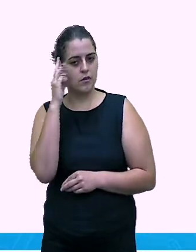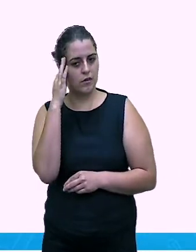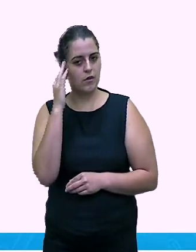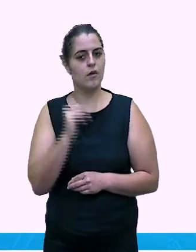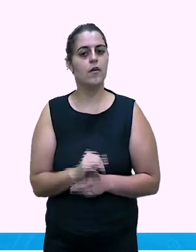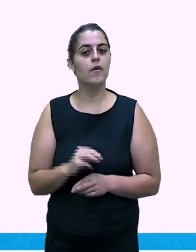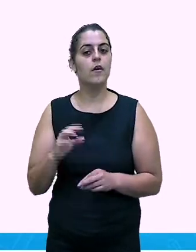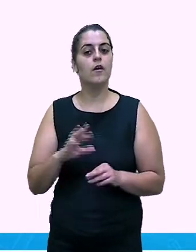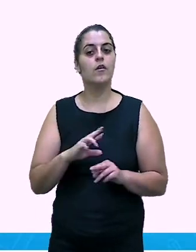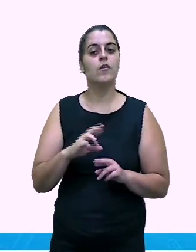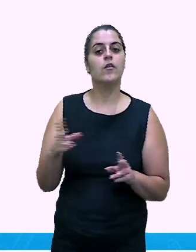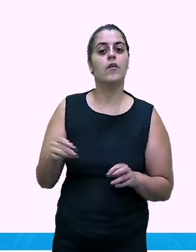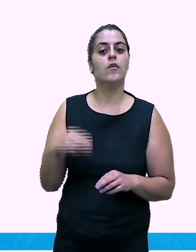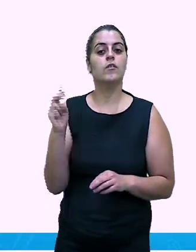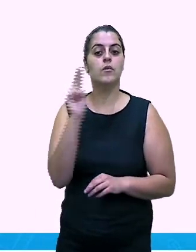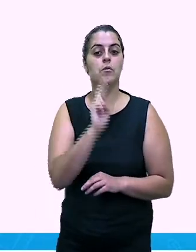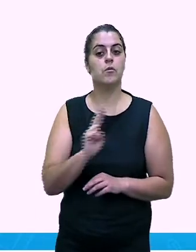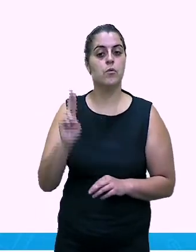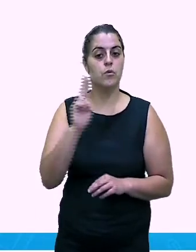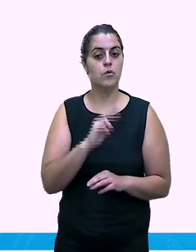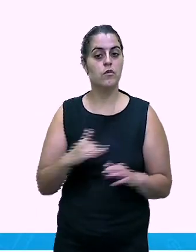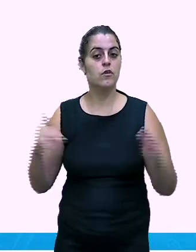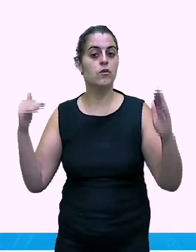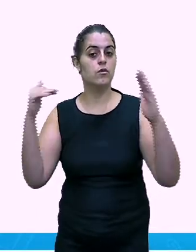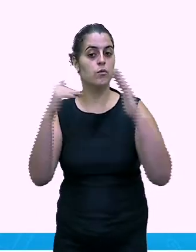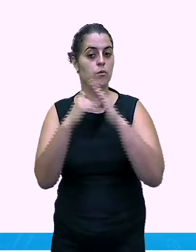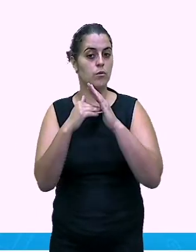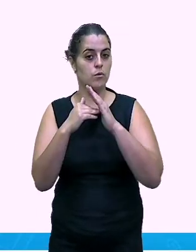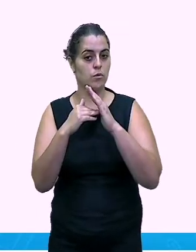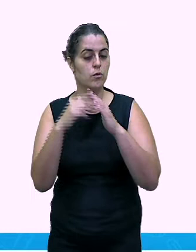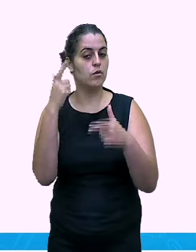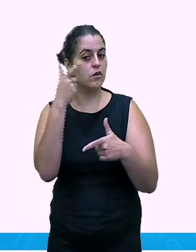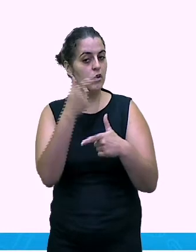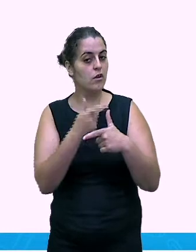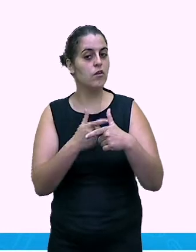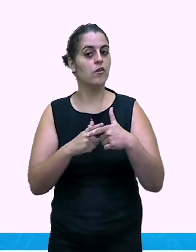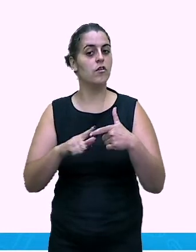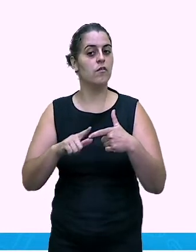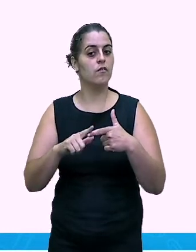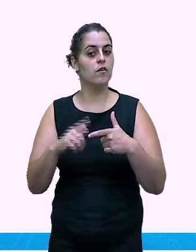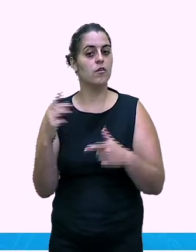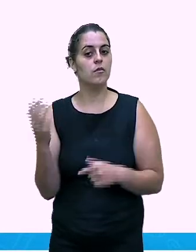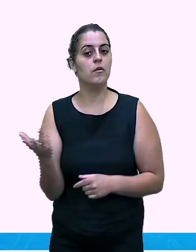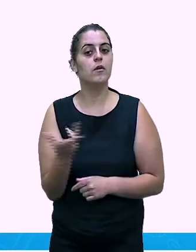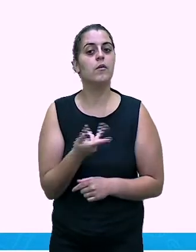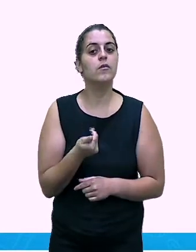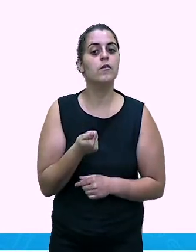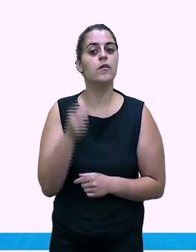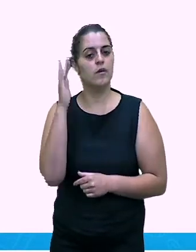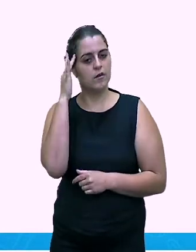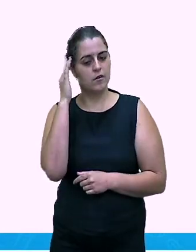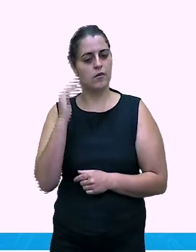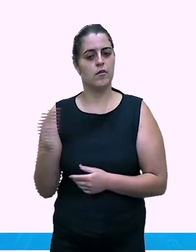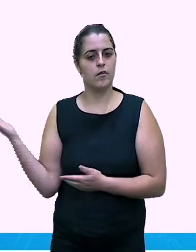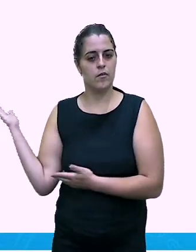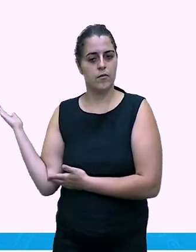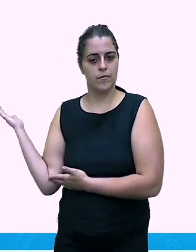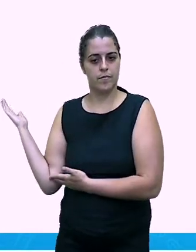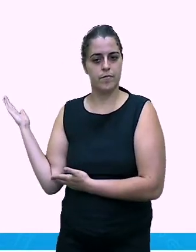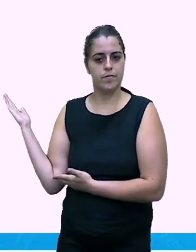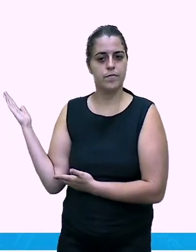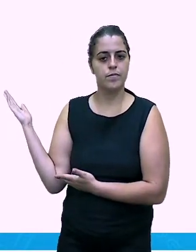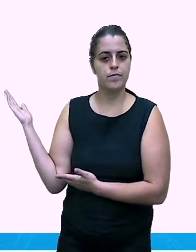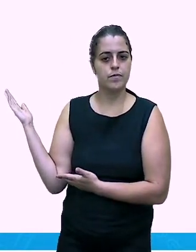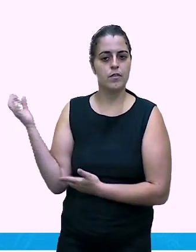com as suas sobrinhas. Então, 18 dividido por 3 sobrinhas, nós temos aqui